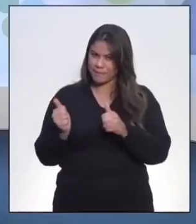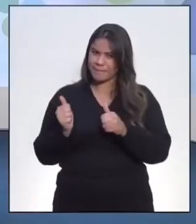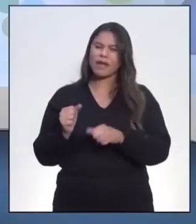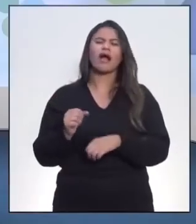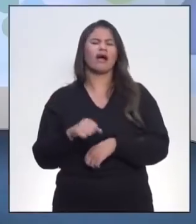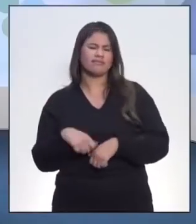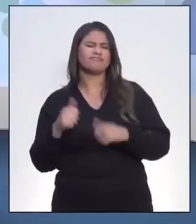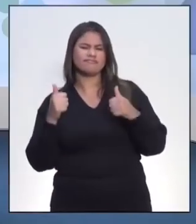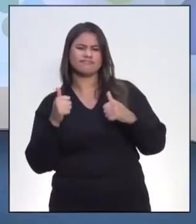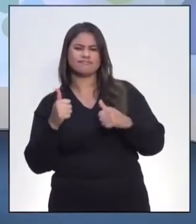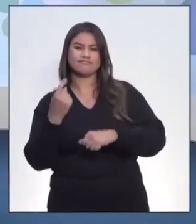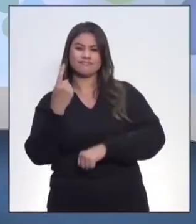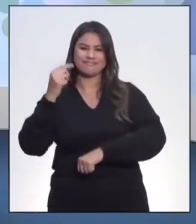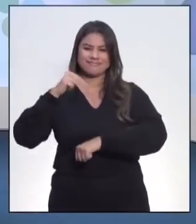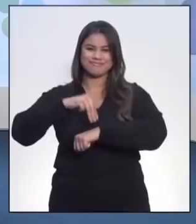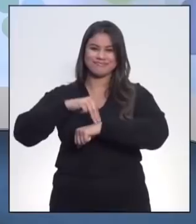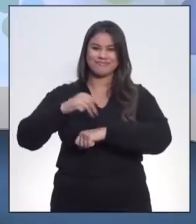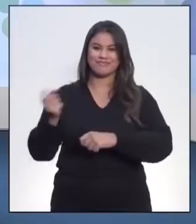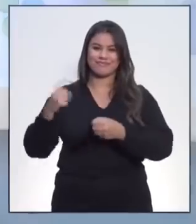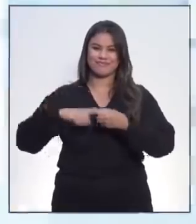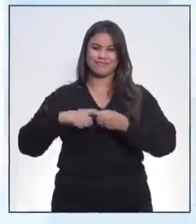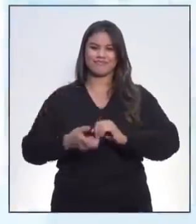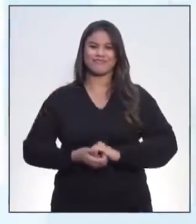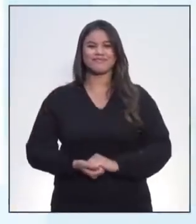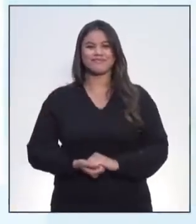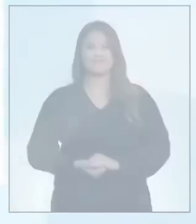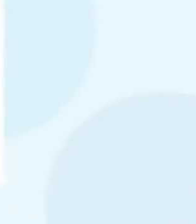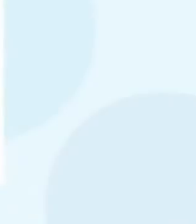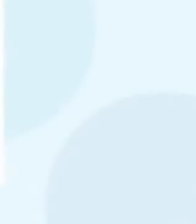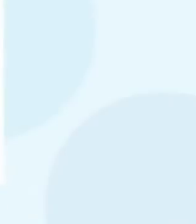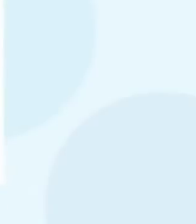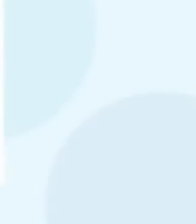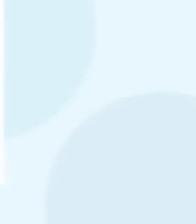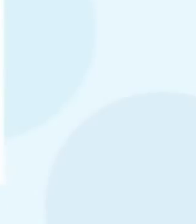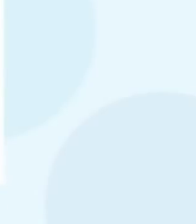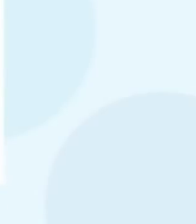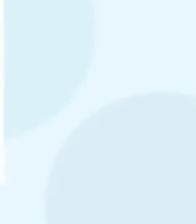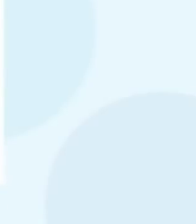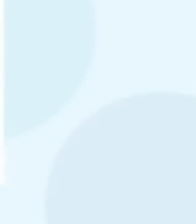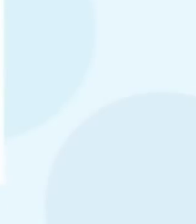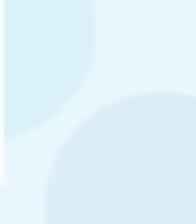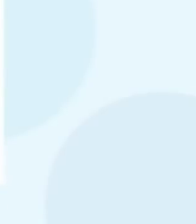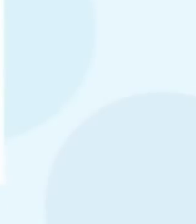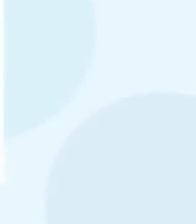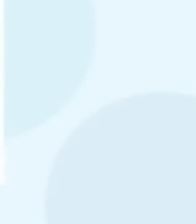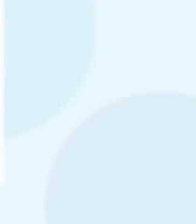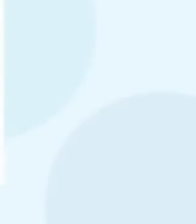dá. Um minutinho, a gente já volta.